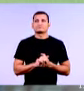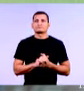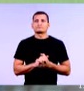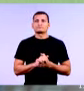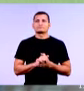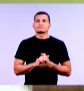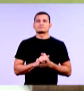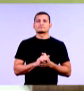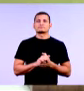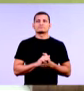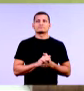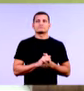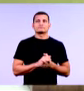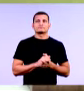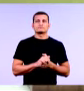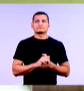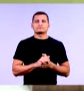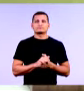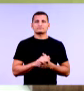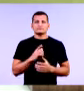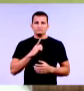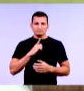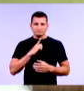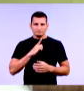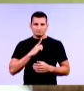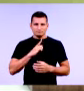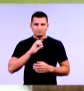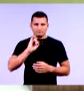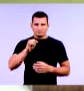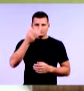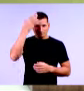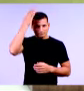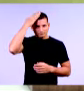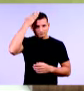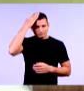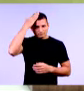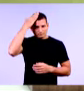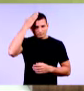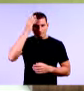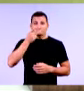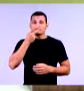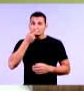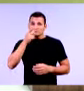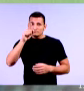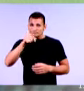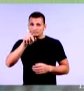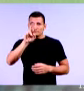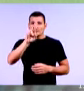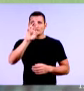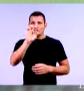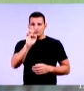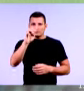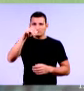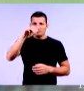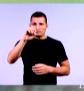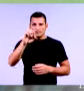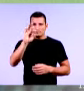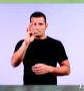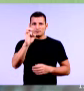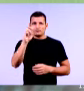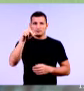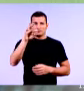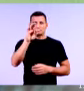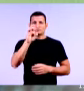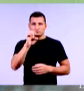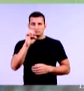tenho aqui o Polo de Jiparaná que está falando que é o remetente da mensagem. Parabéns, Polo de Jiparaná.